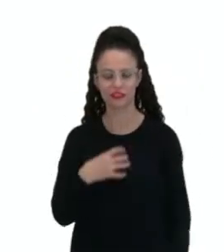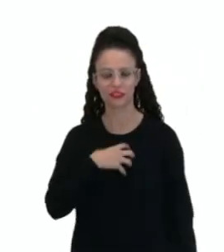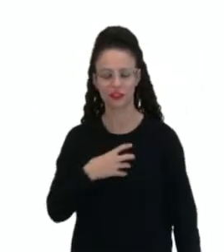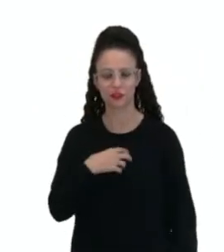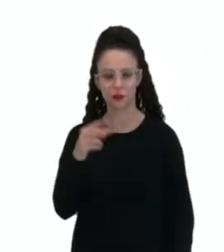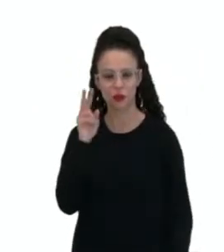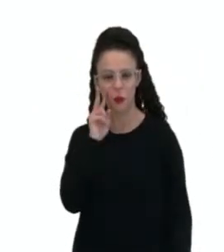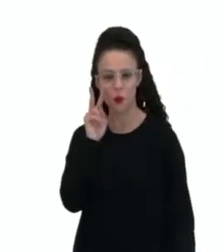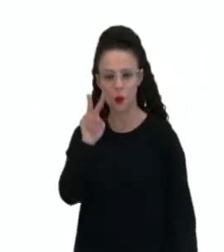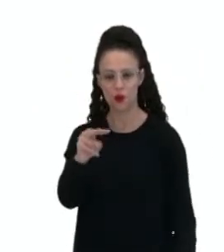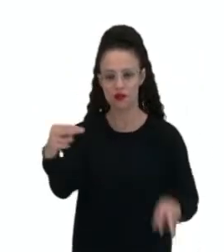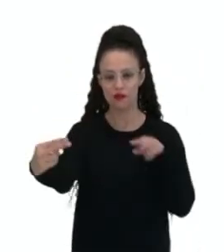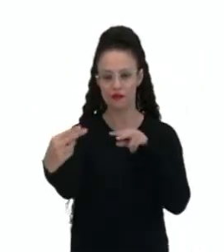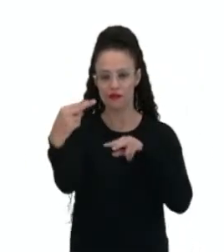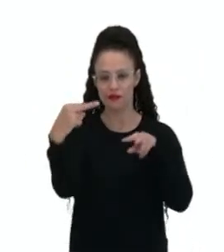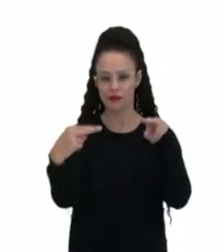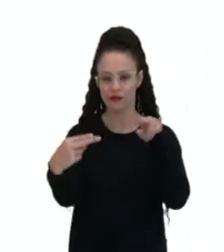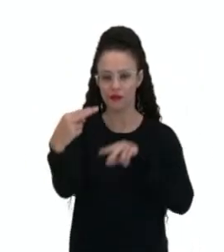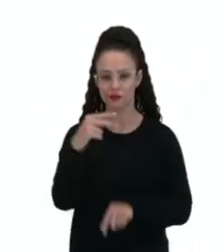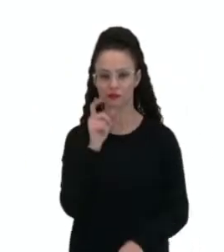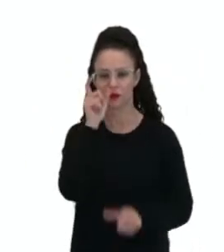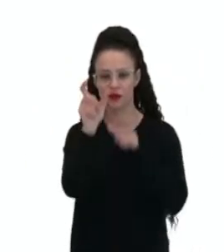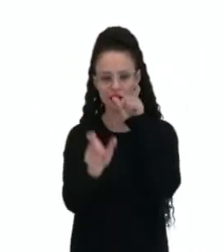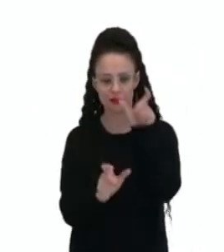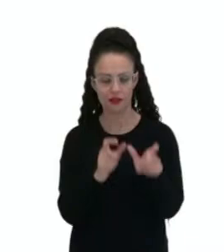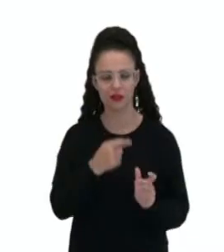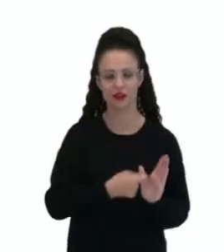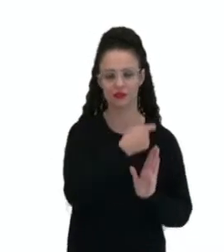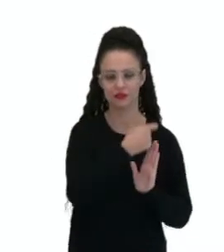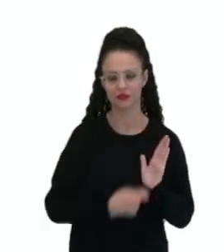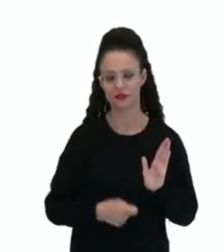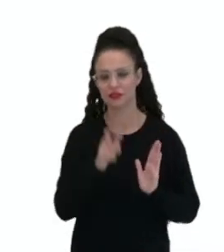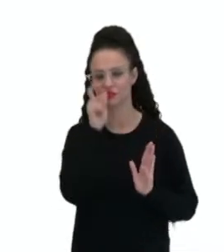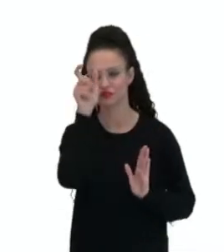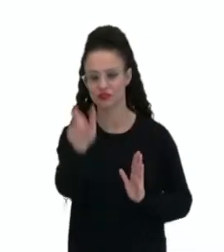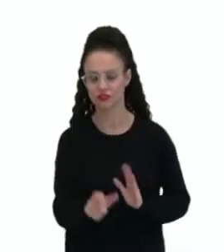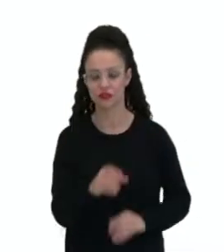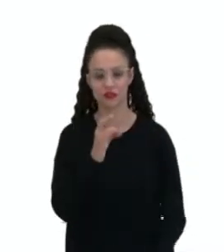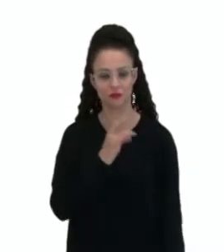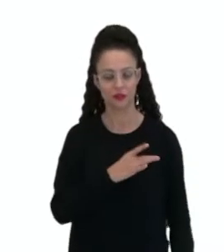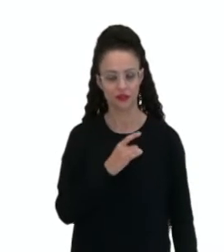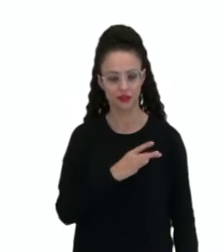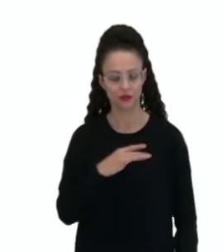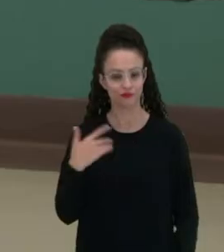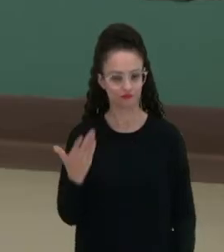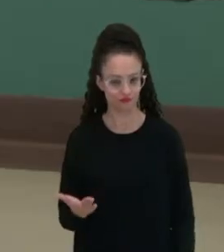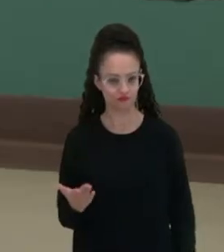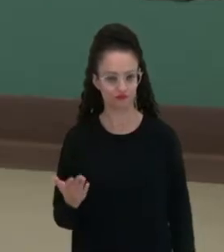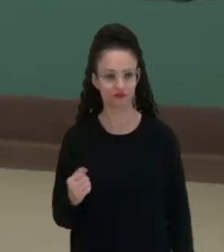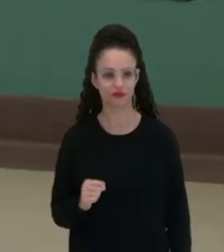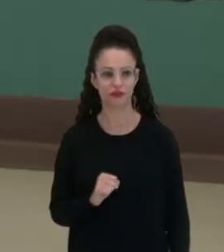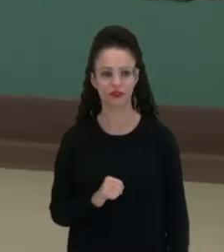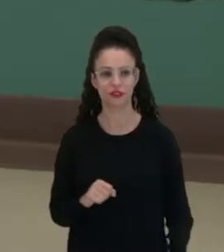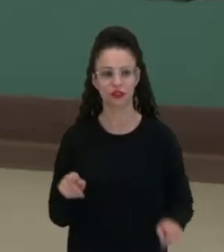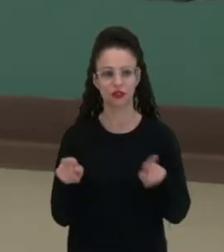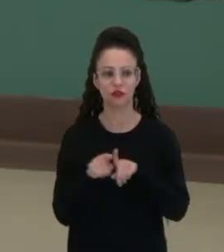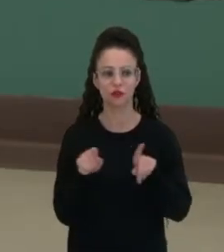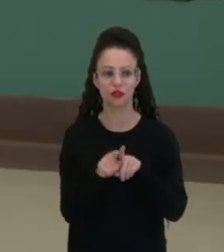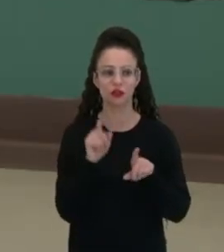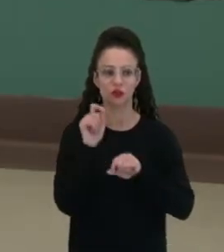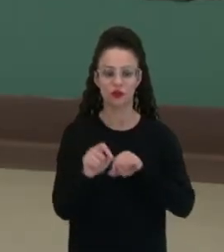olhar, uma palavra escrita, dita, o medo, né? Aí